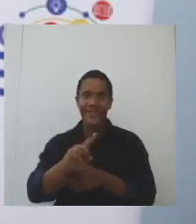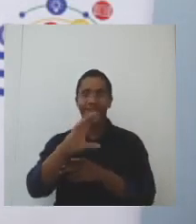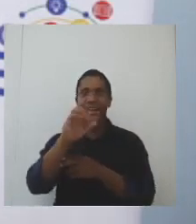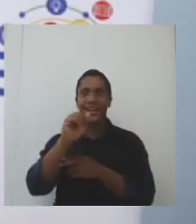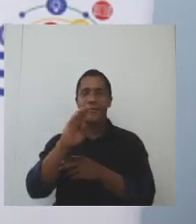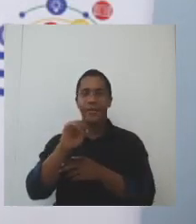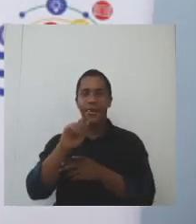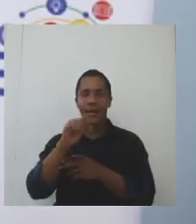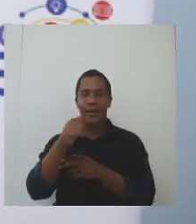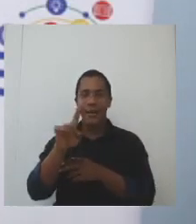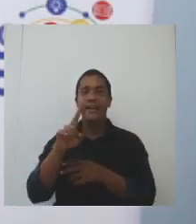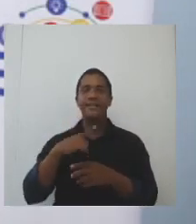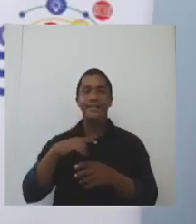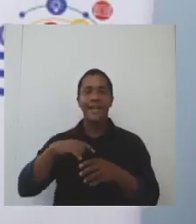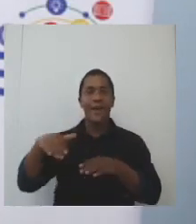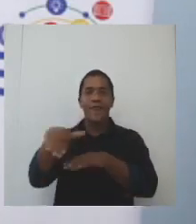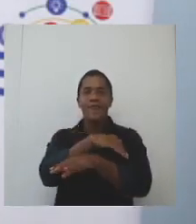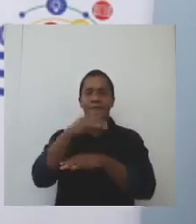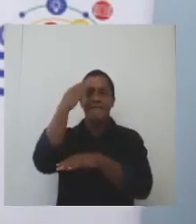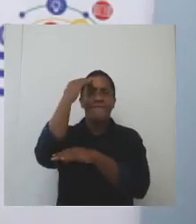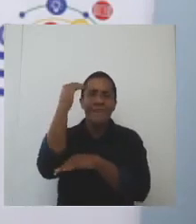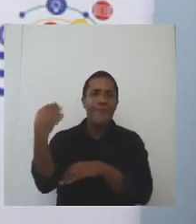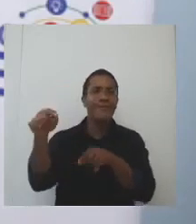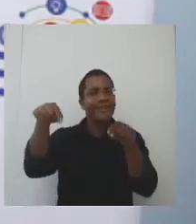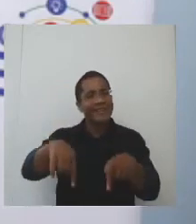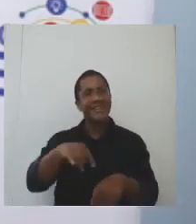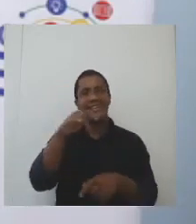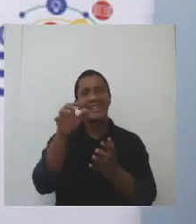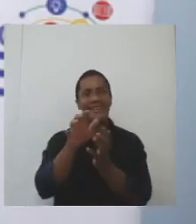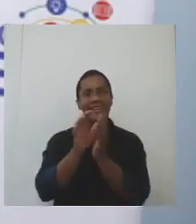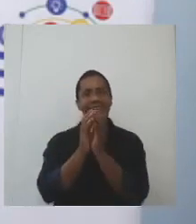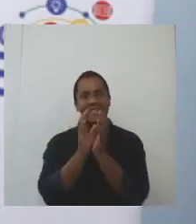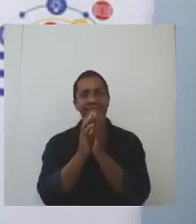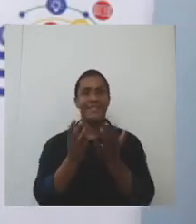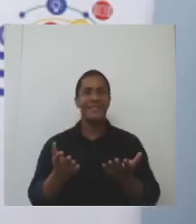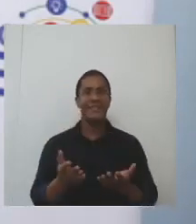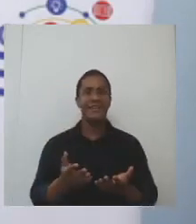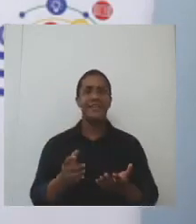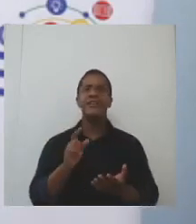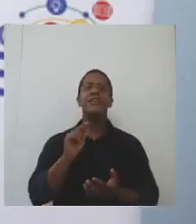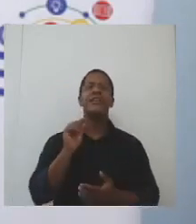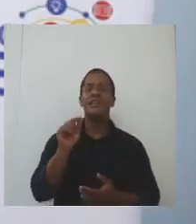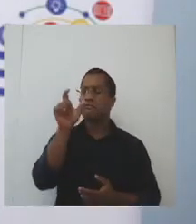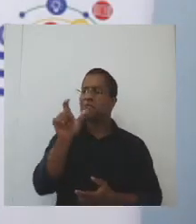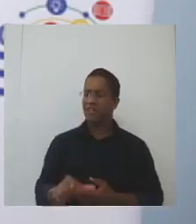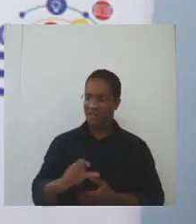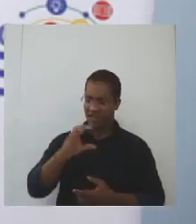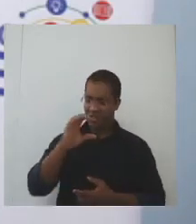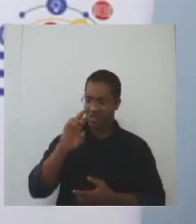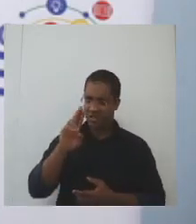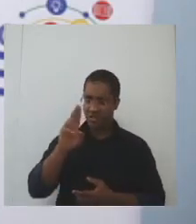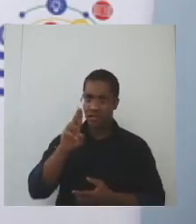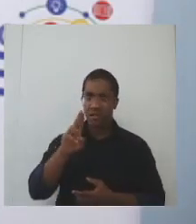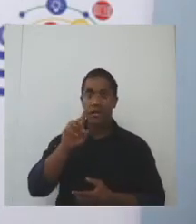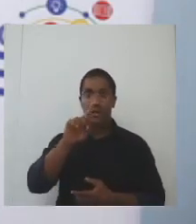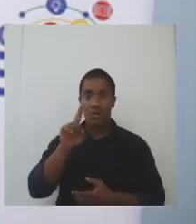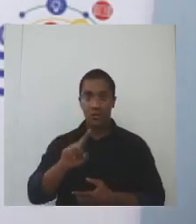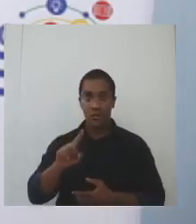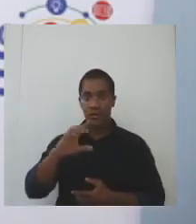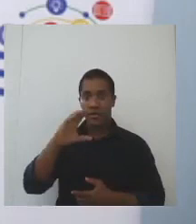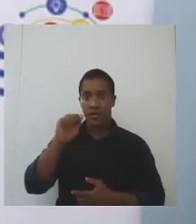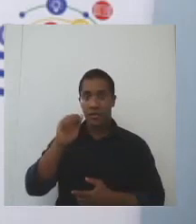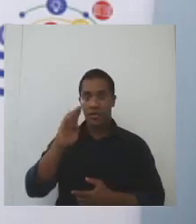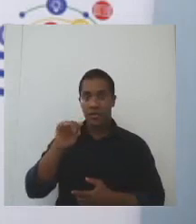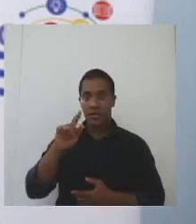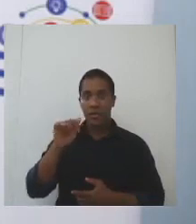aqui, ó, uma avenida tão famosa nossa do Recife. Pessoal, quem foi Cruz Cabugar? Cruz Cabugar, na verdade, teria sido o